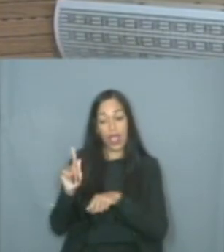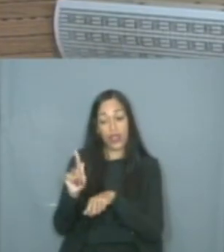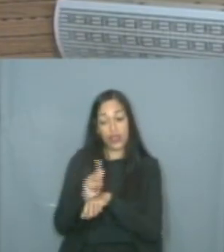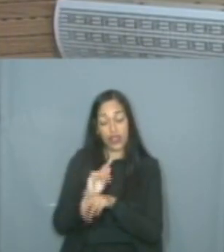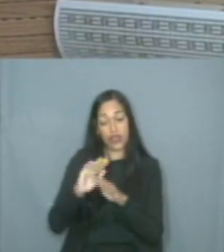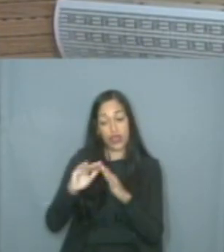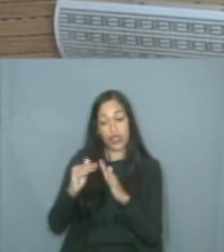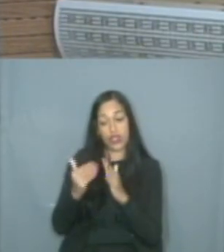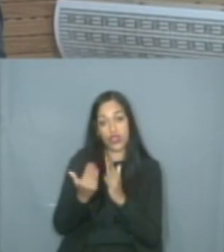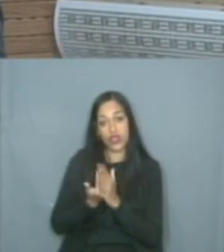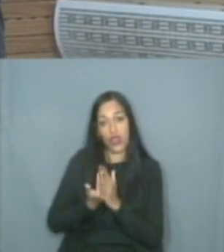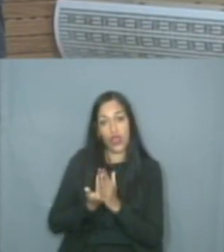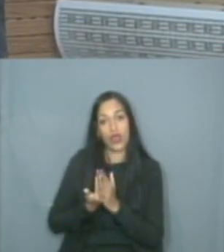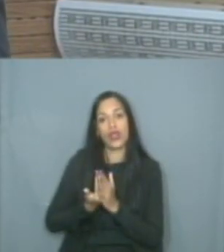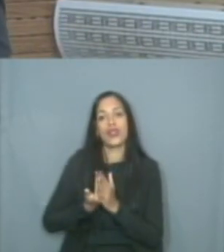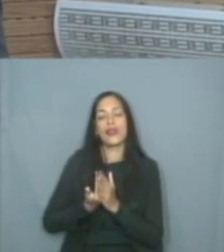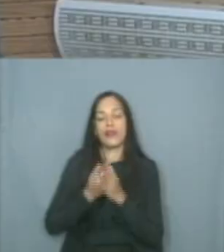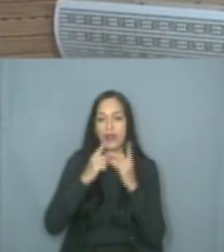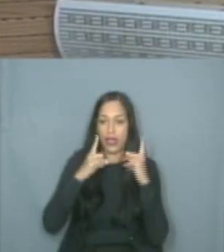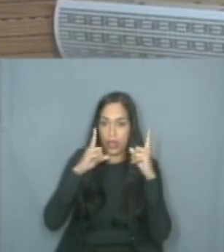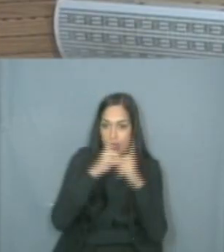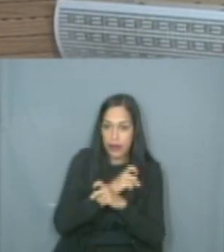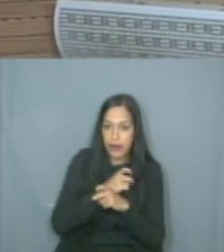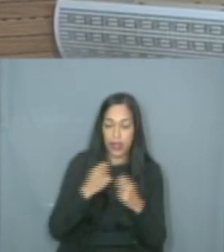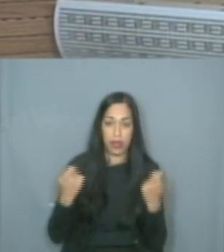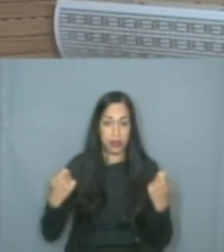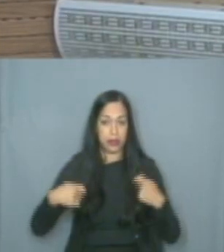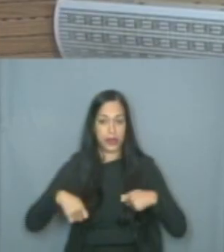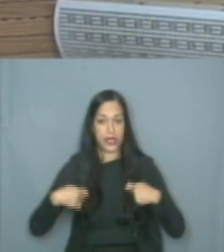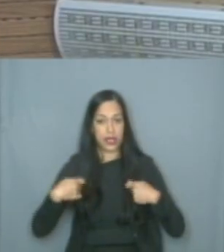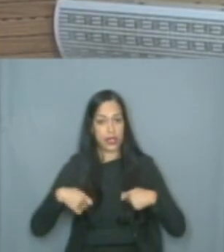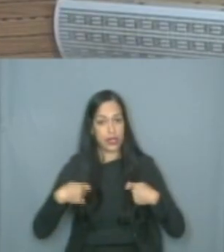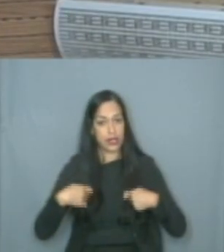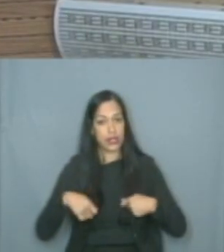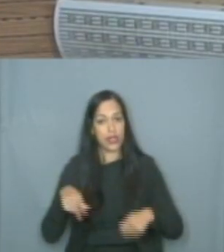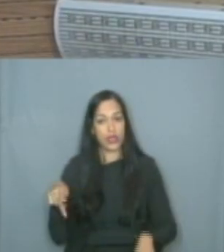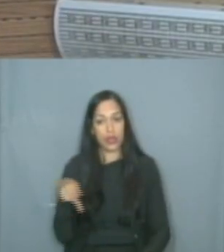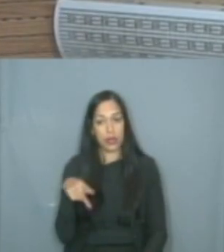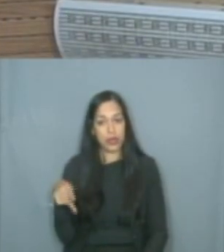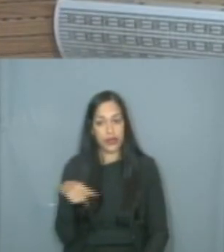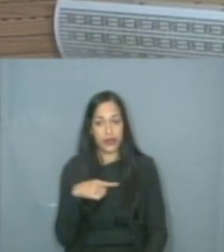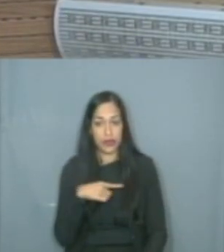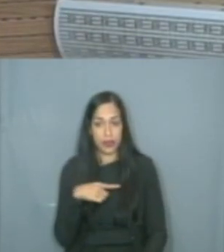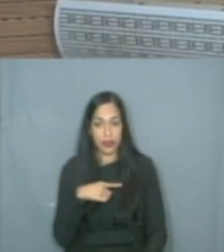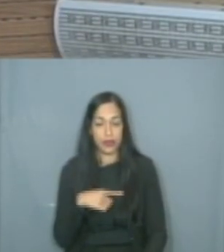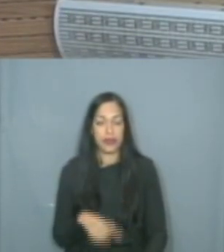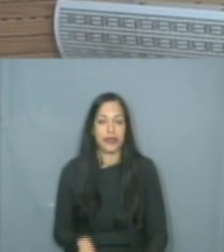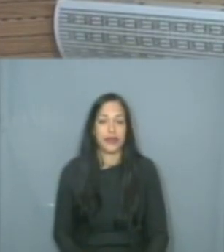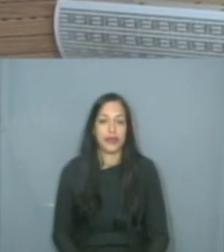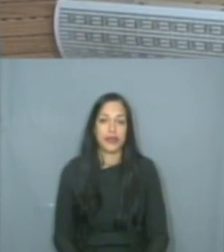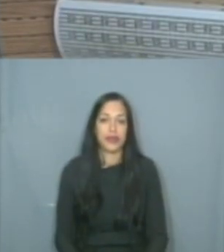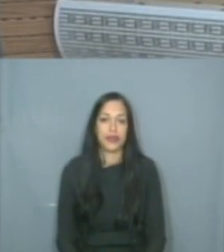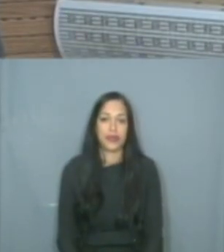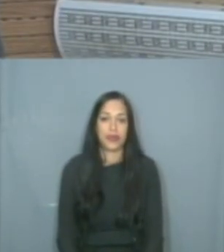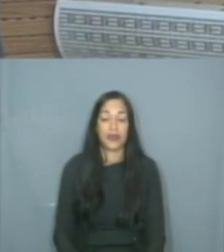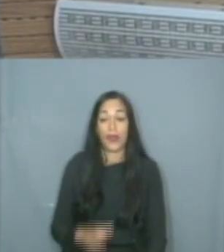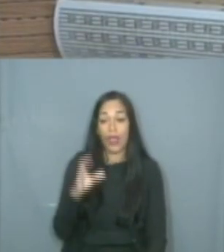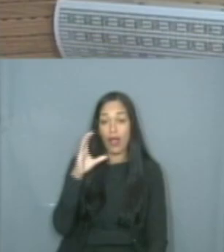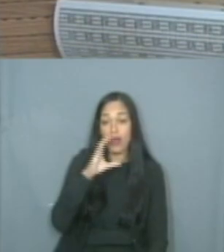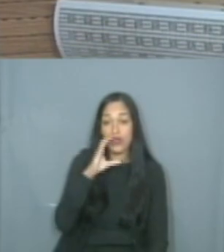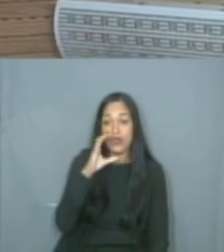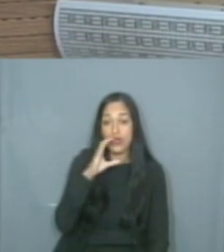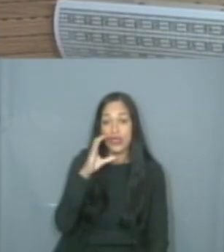escola fica realmente descoberta, é preciso encaminhar um professor. E também agilizar